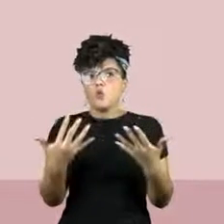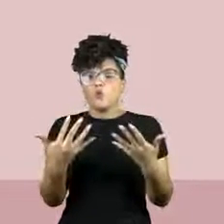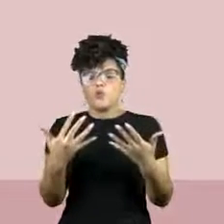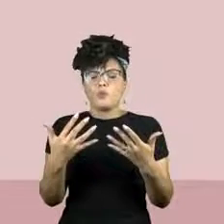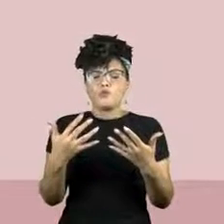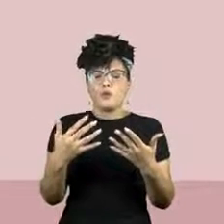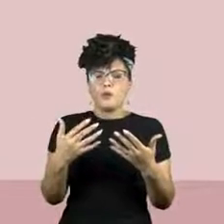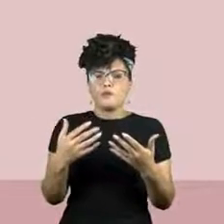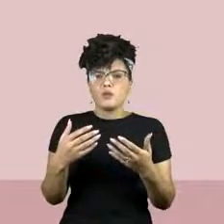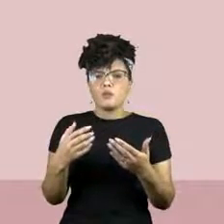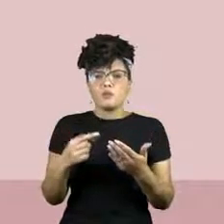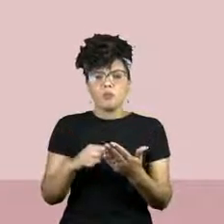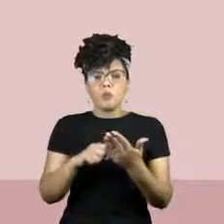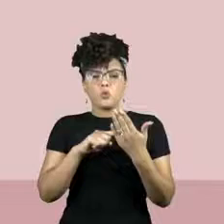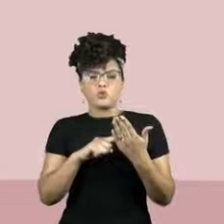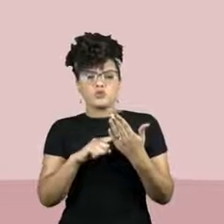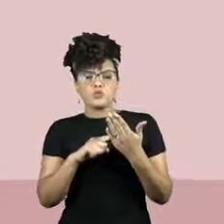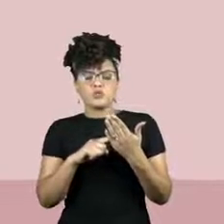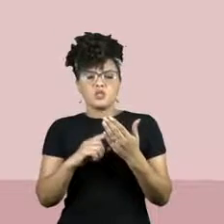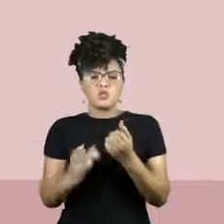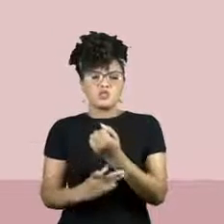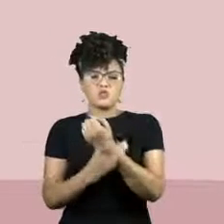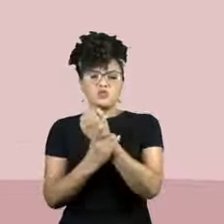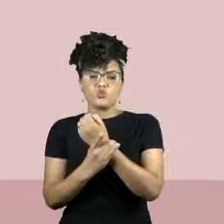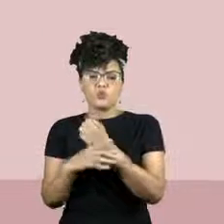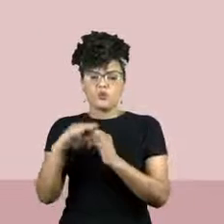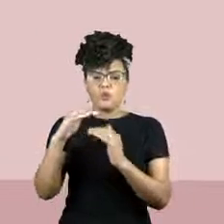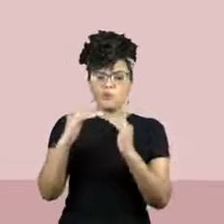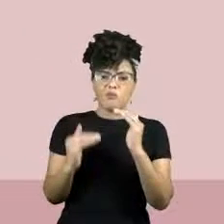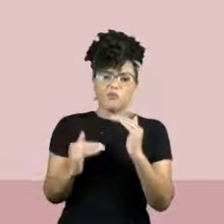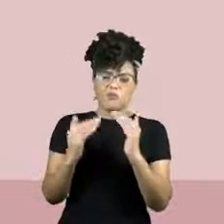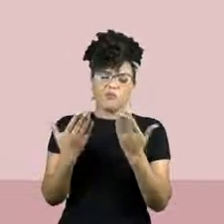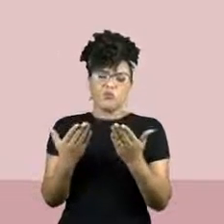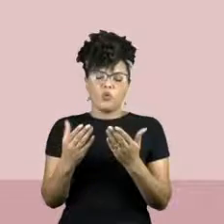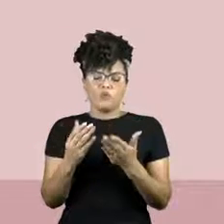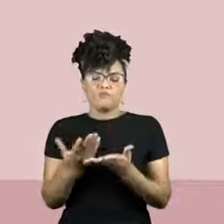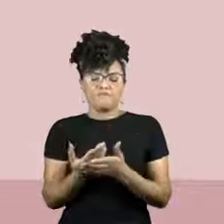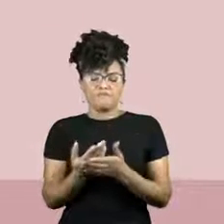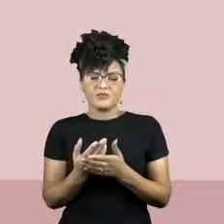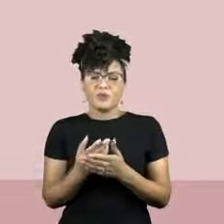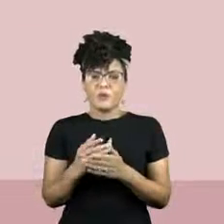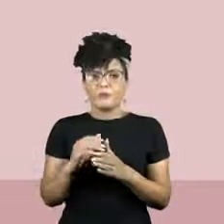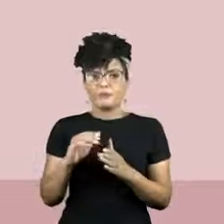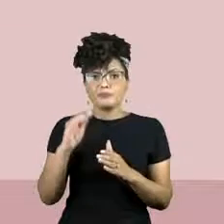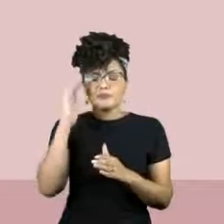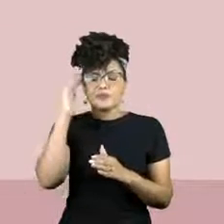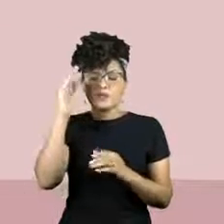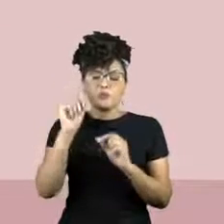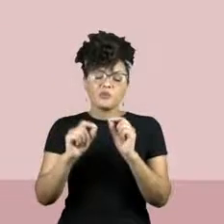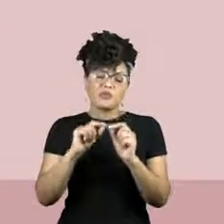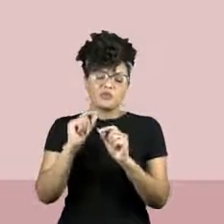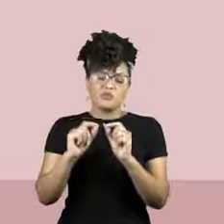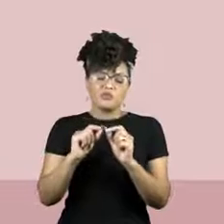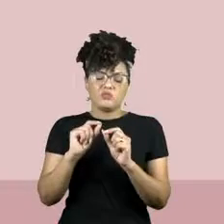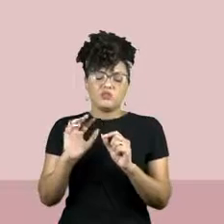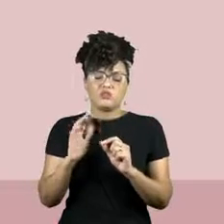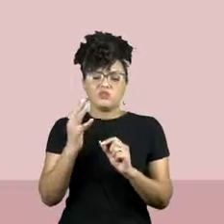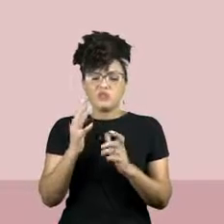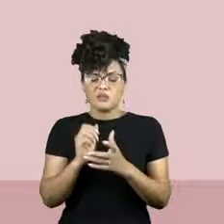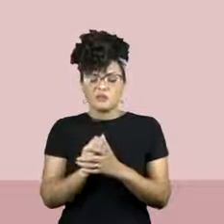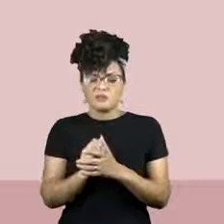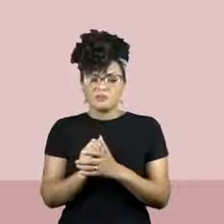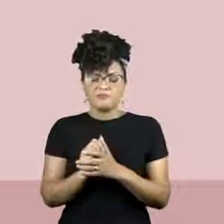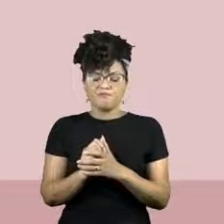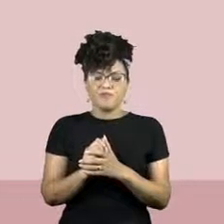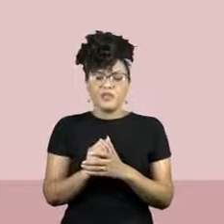o menor fator de segurança? Principalmente quando eu crio uma extrapolação entre